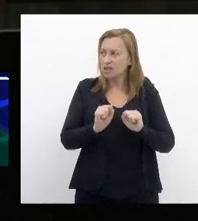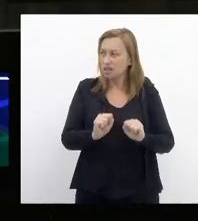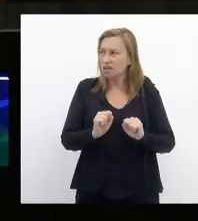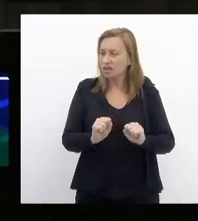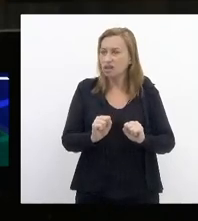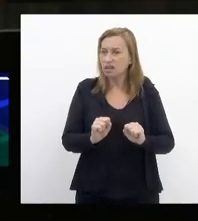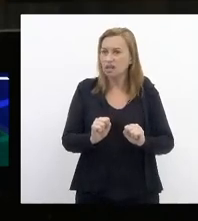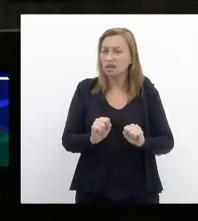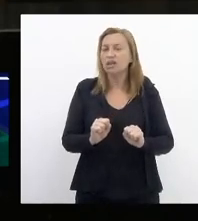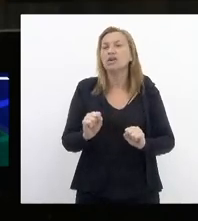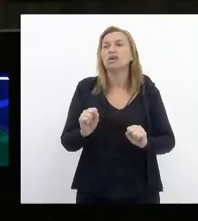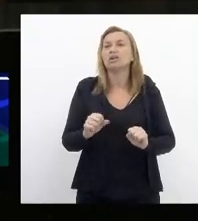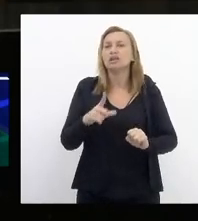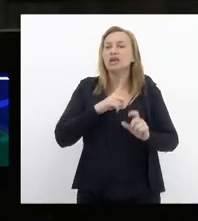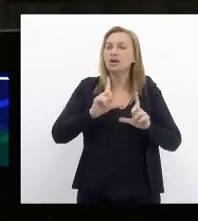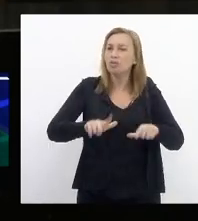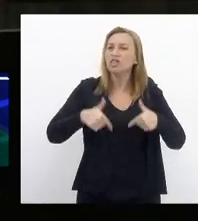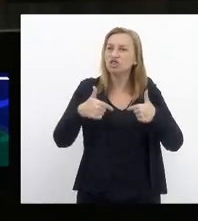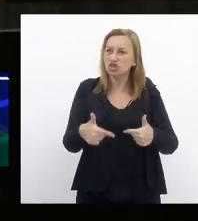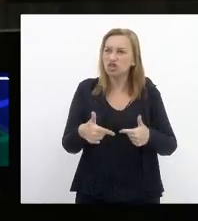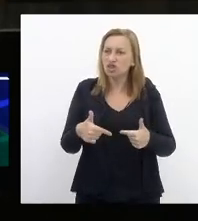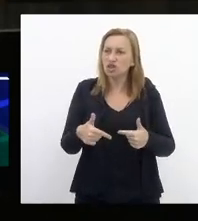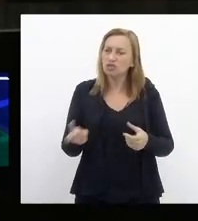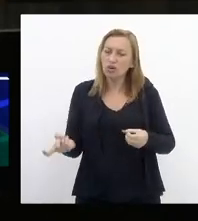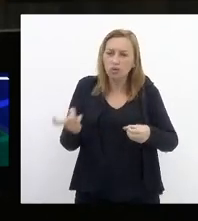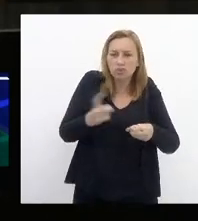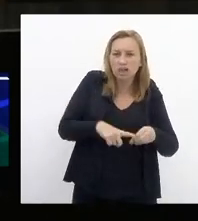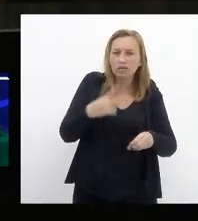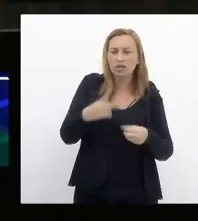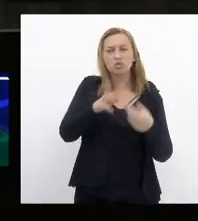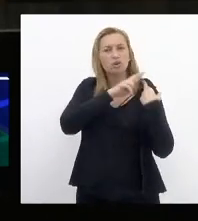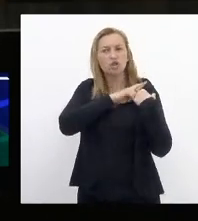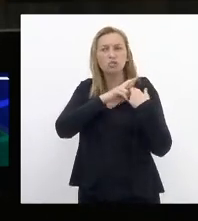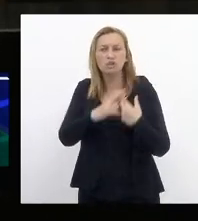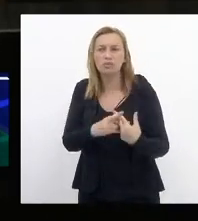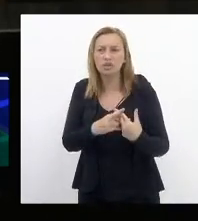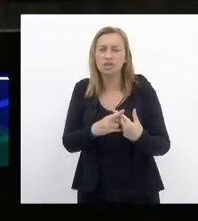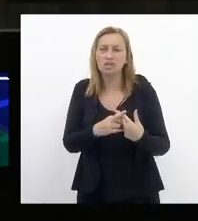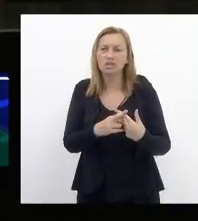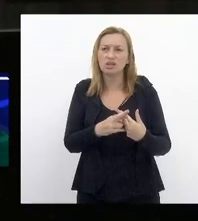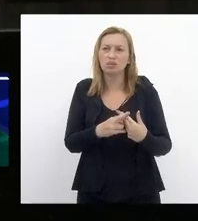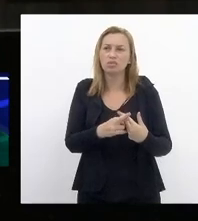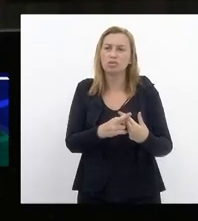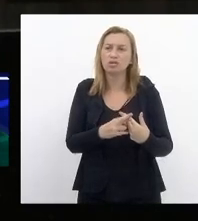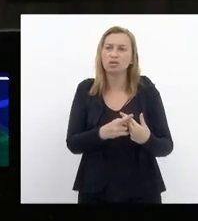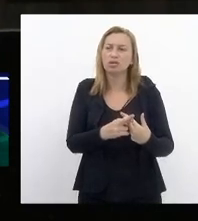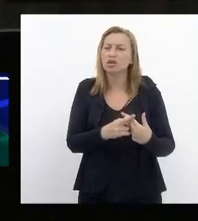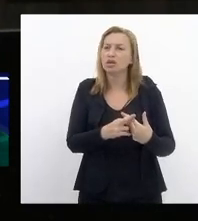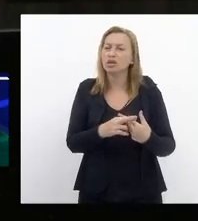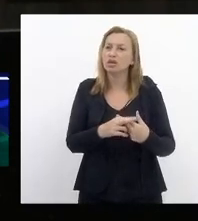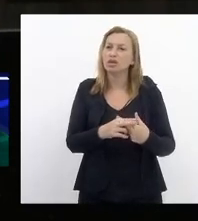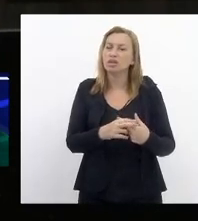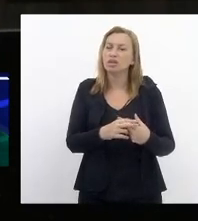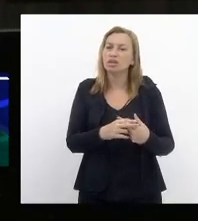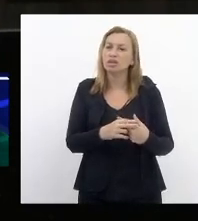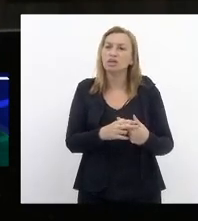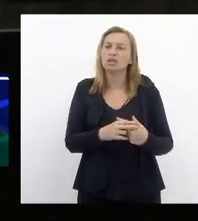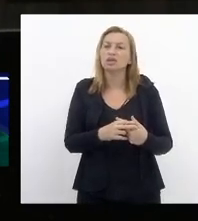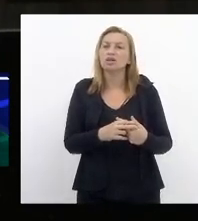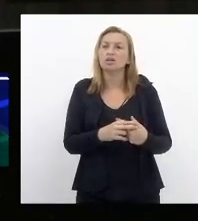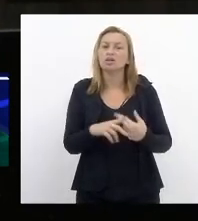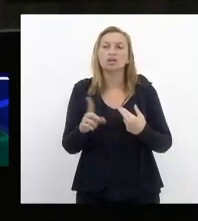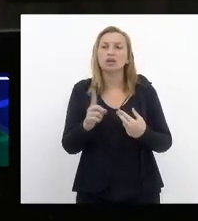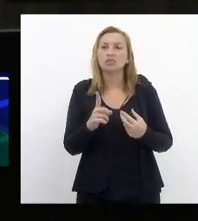momento, ter uma ação voltada para a sua responsabilização que não passasse necessariamente